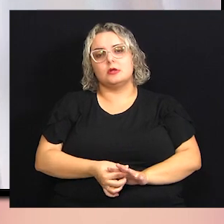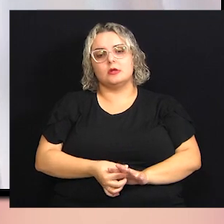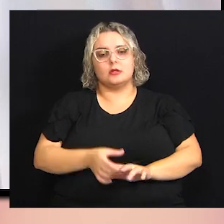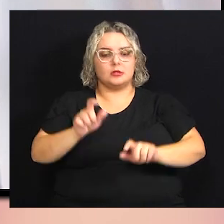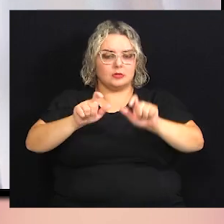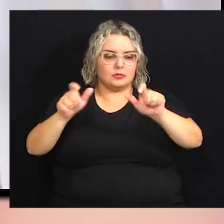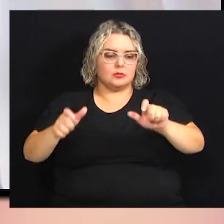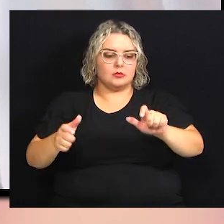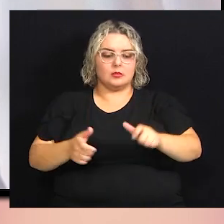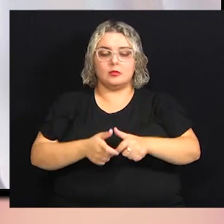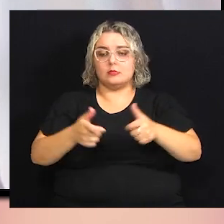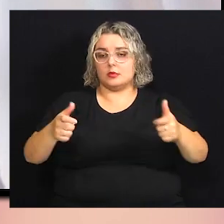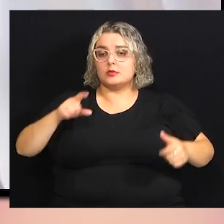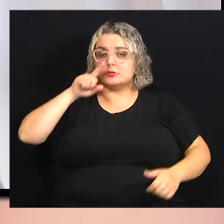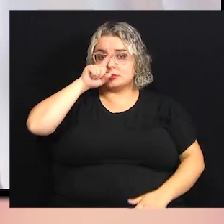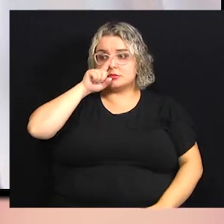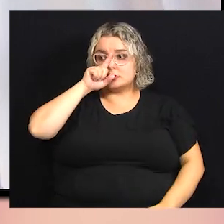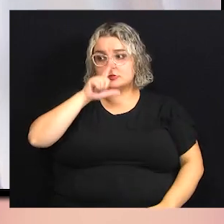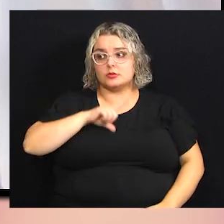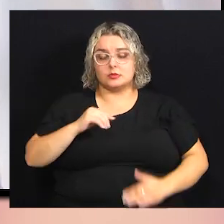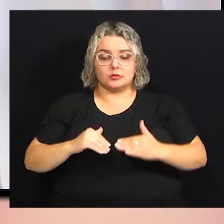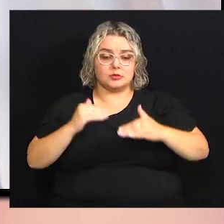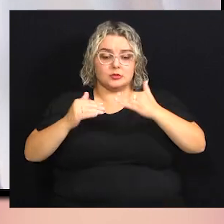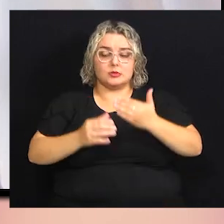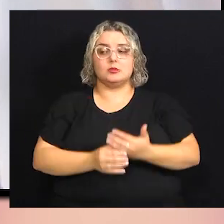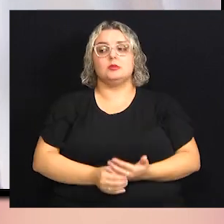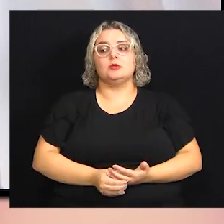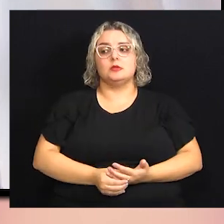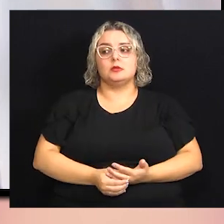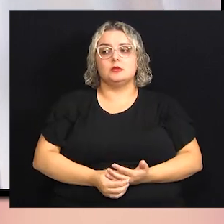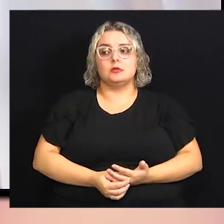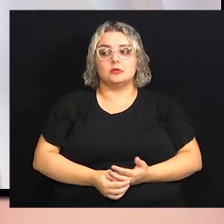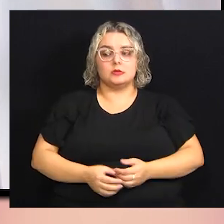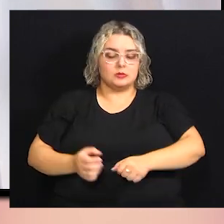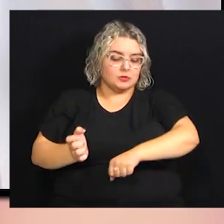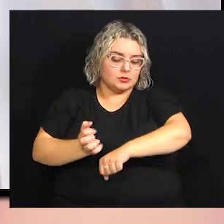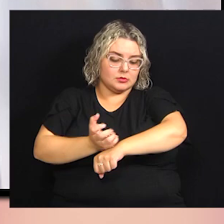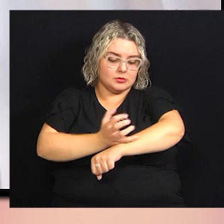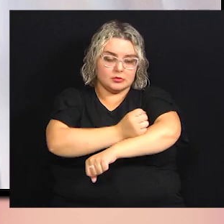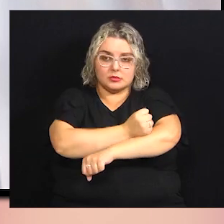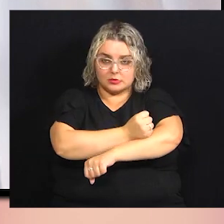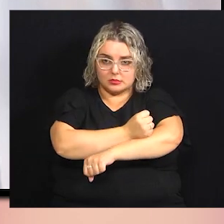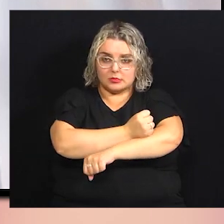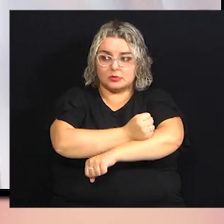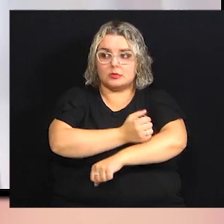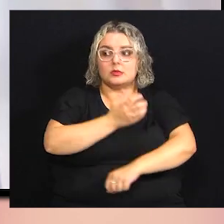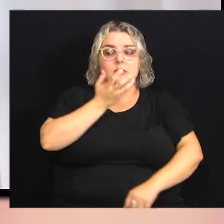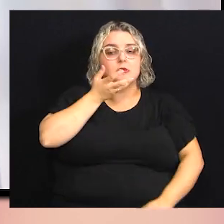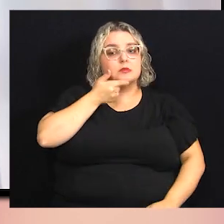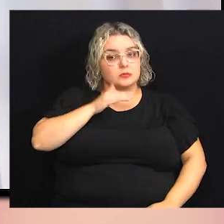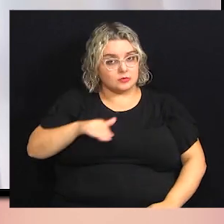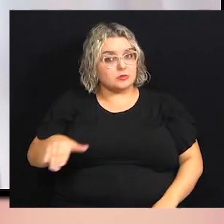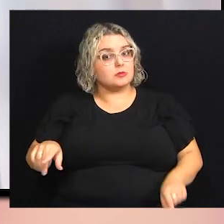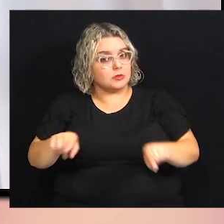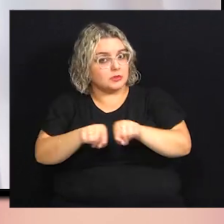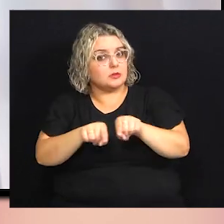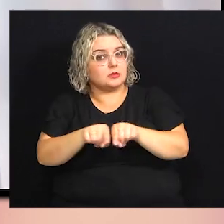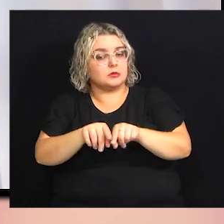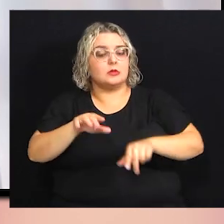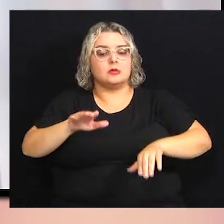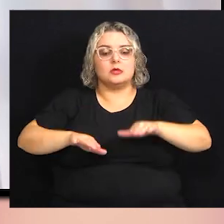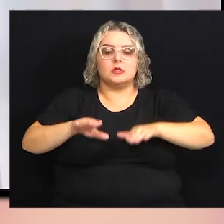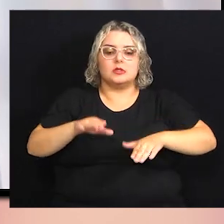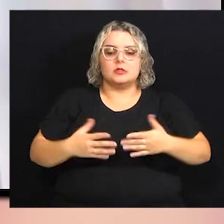por exemplo, o grande fator de risco que a gente tem para desenvolver o câncer são aquelas queimaduras que a gente tem ao longo da infância,